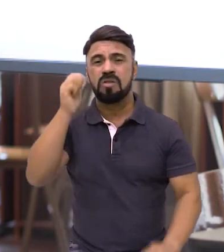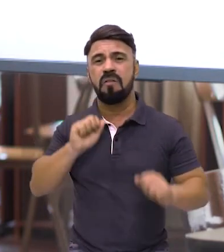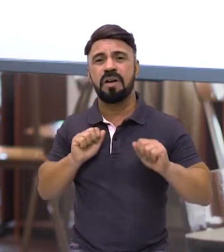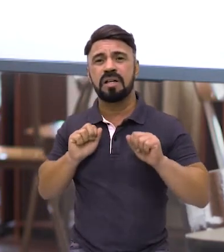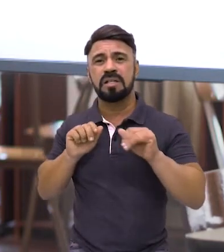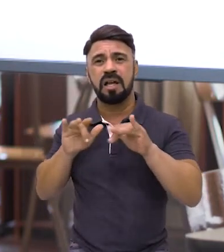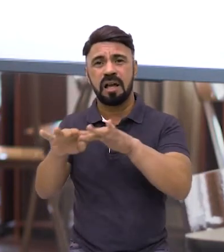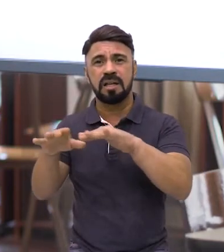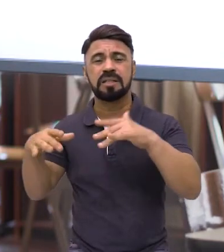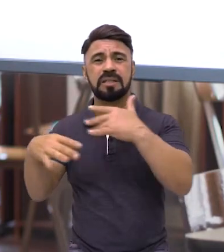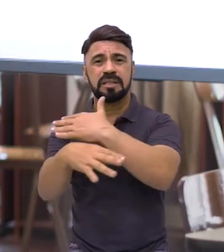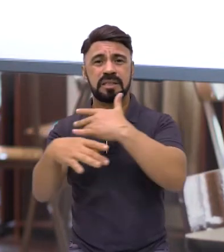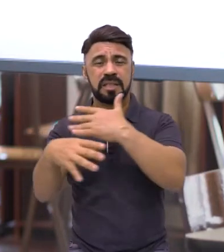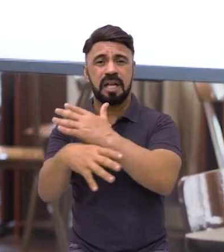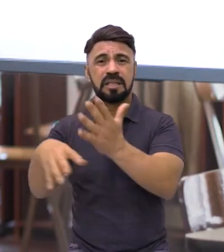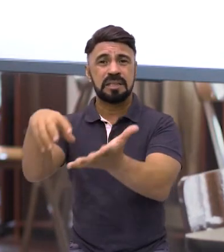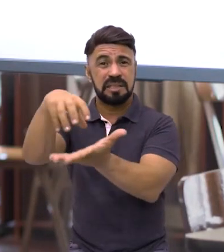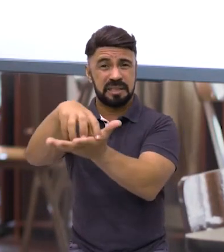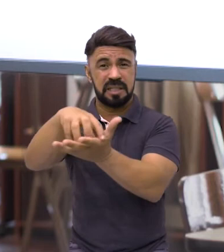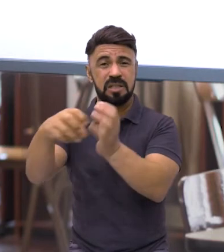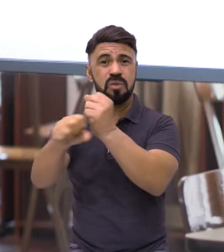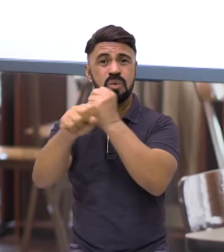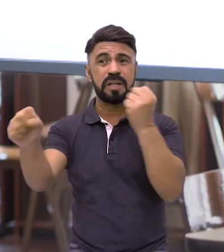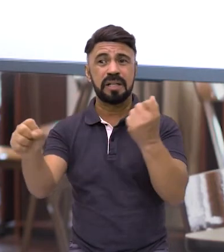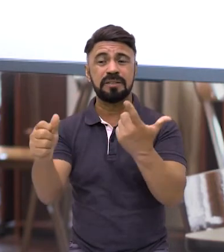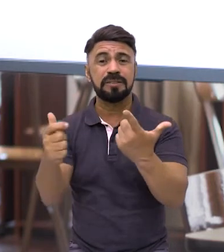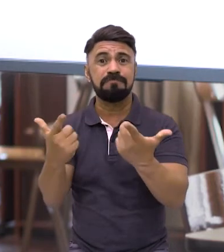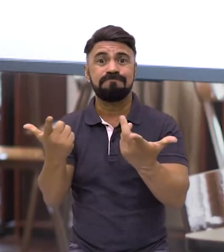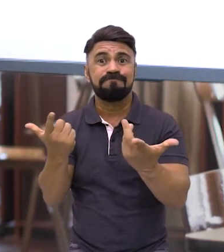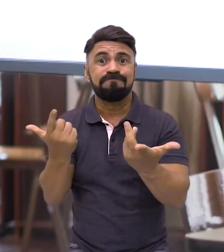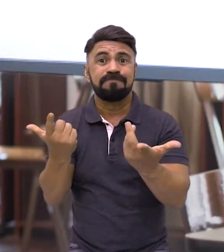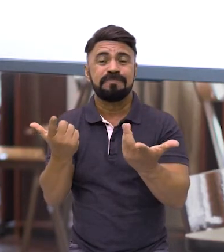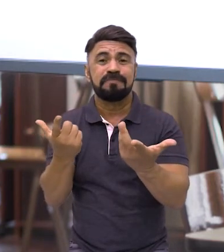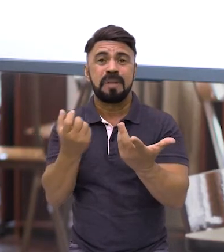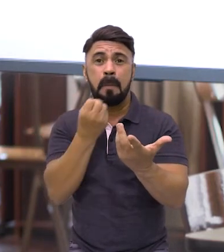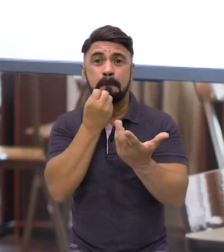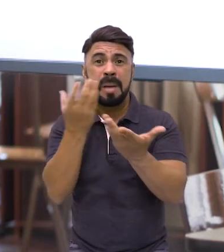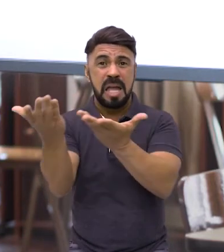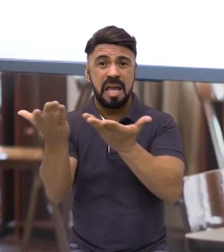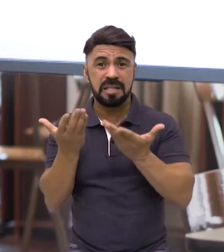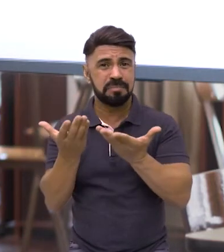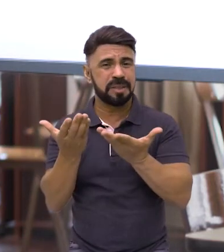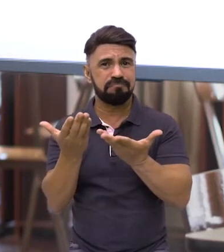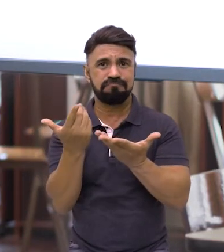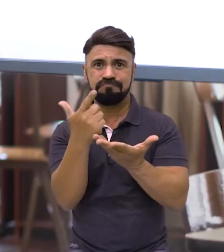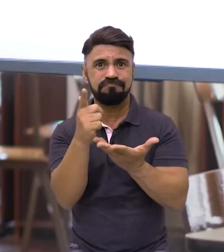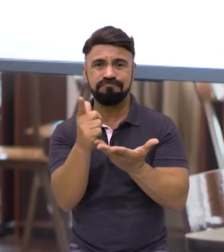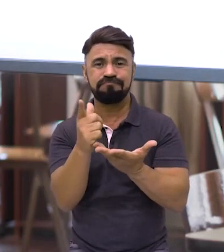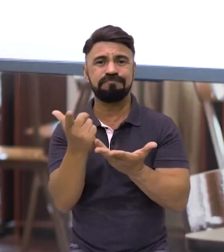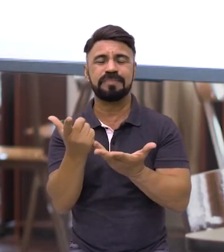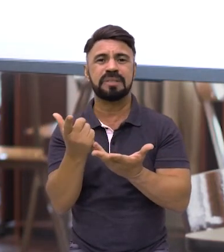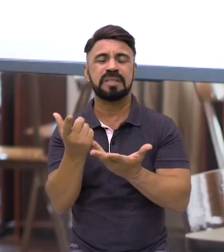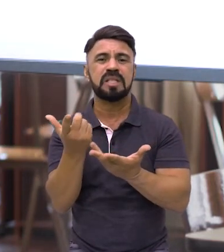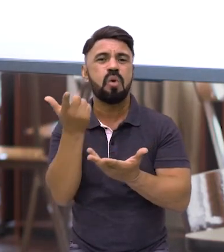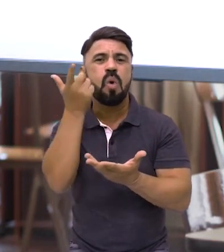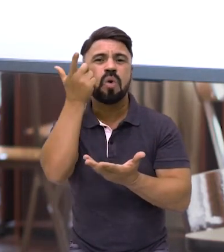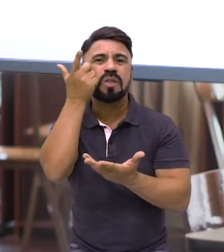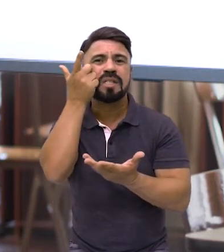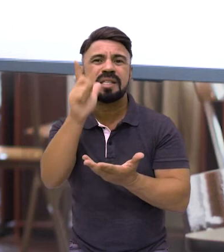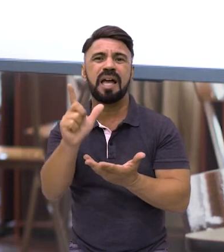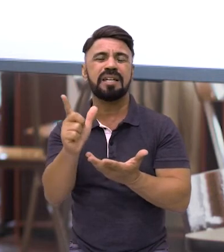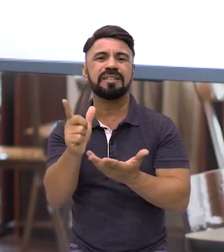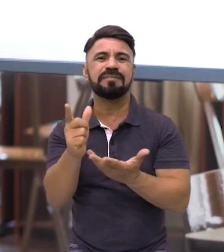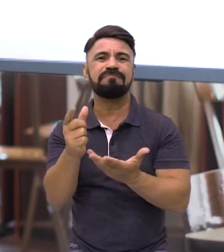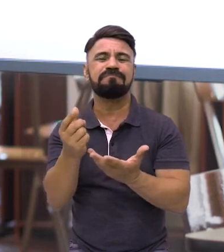chegando aos grandes centros, elas não são bem recebidas. Os centros não conseguem